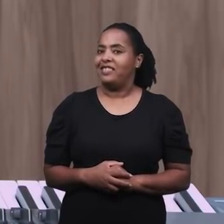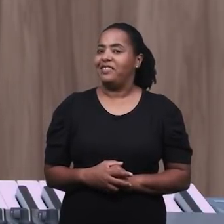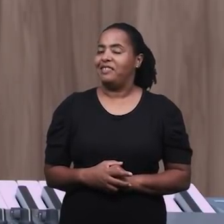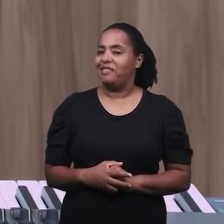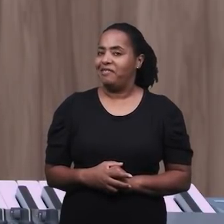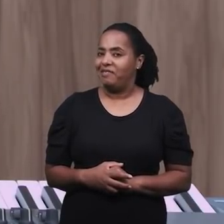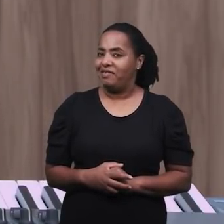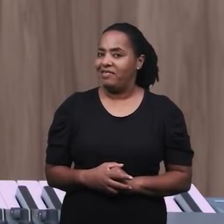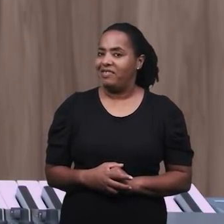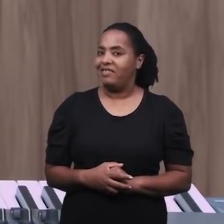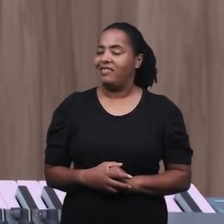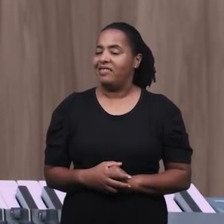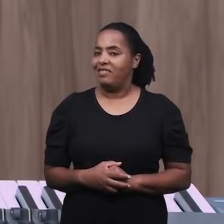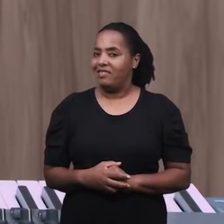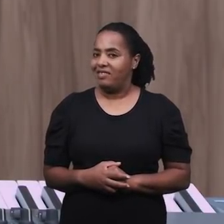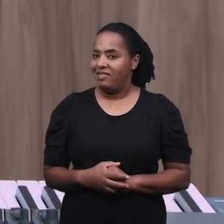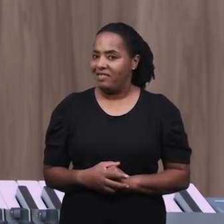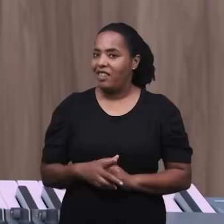Lá.